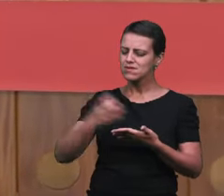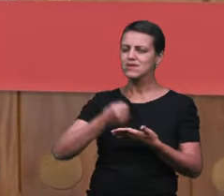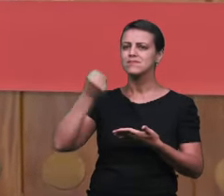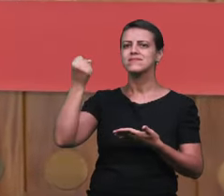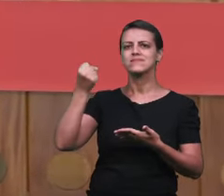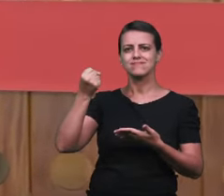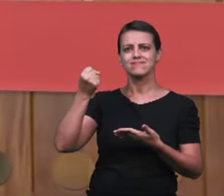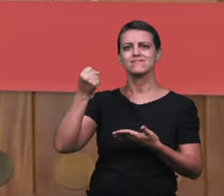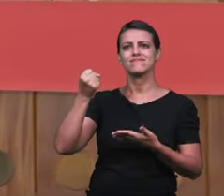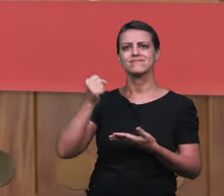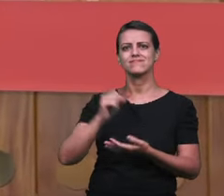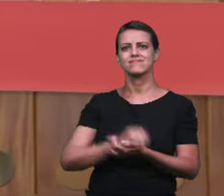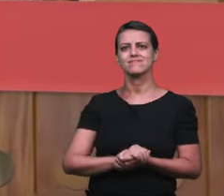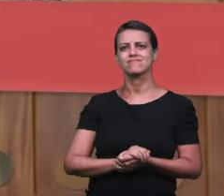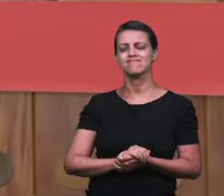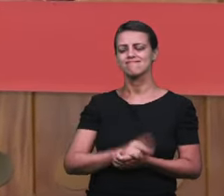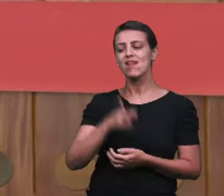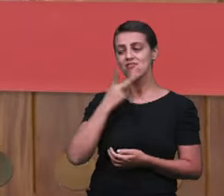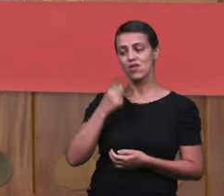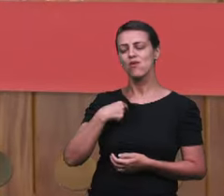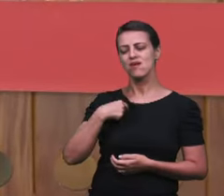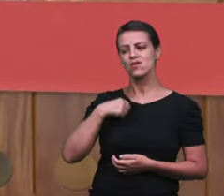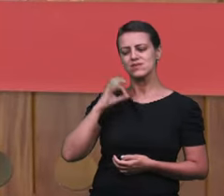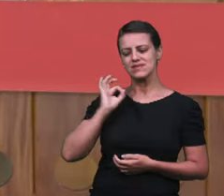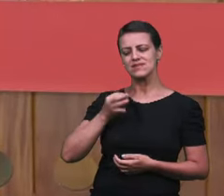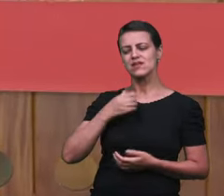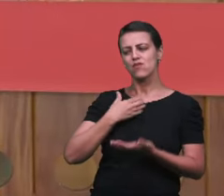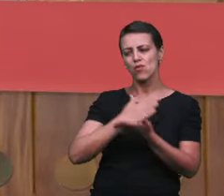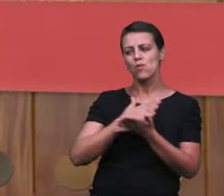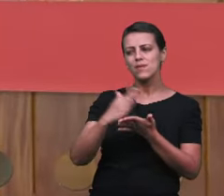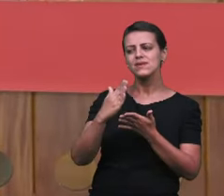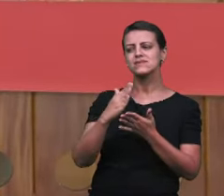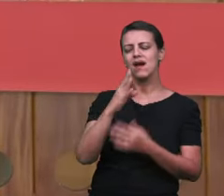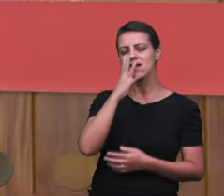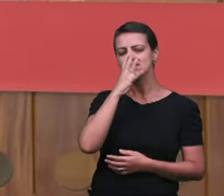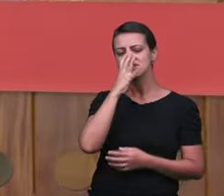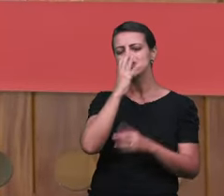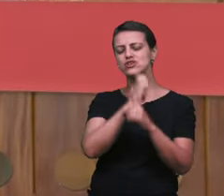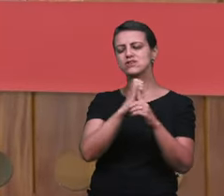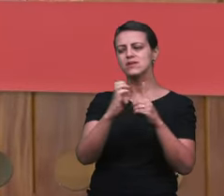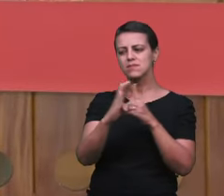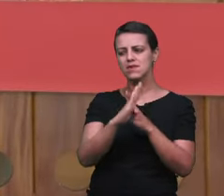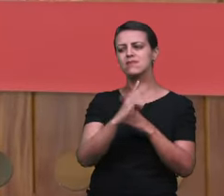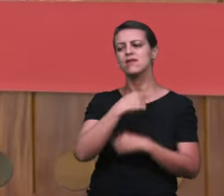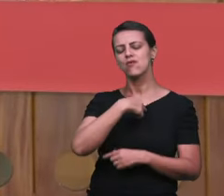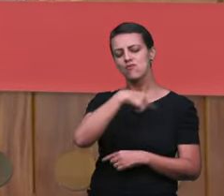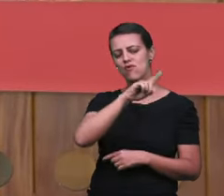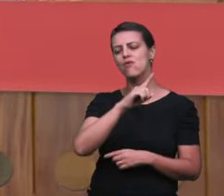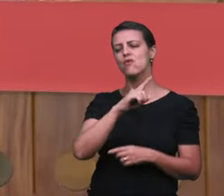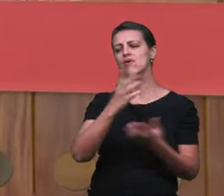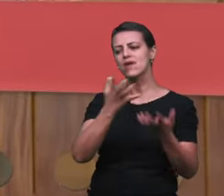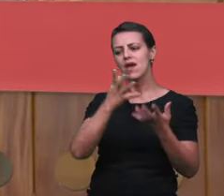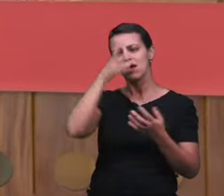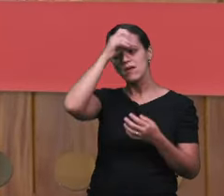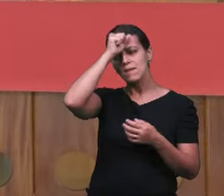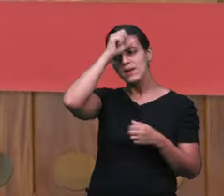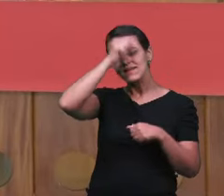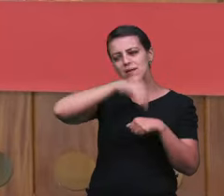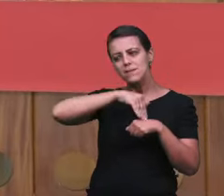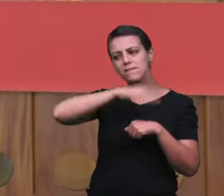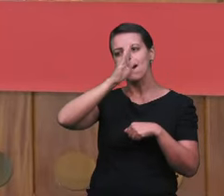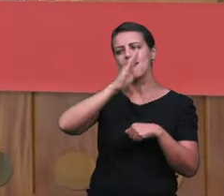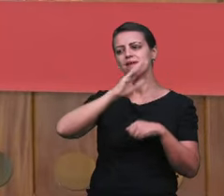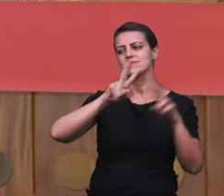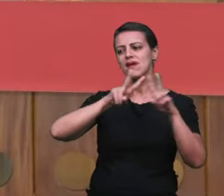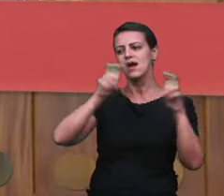e afirmou que começará a assistir à Escola Bíblica Dominical para aprender mais sobre a volta